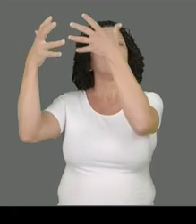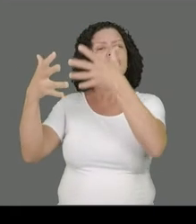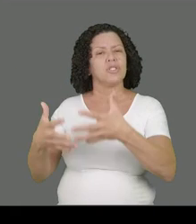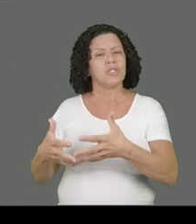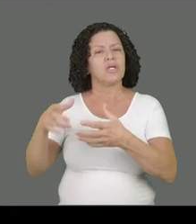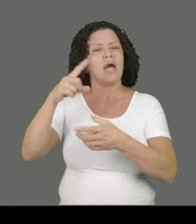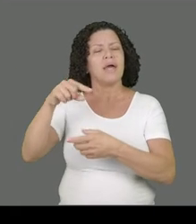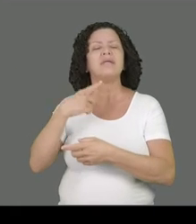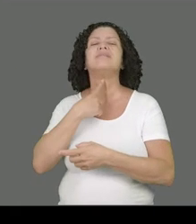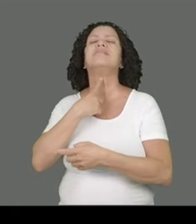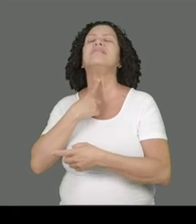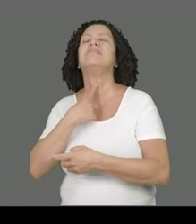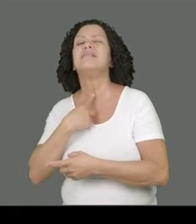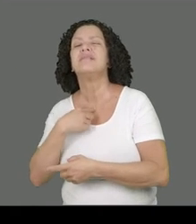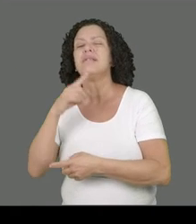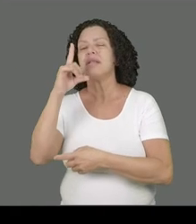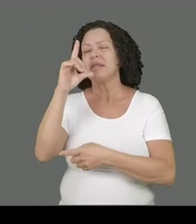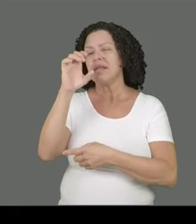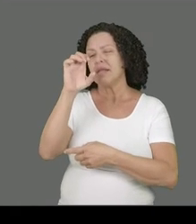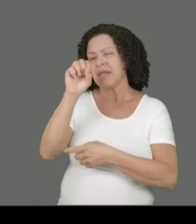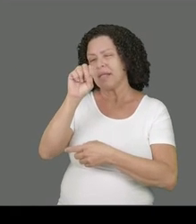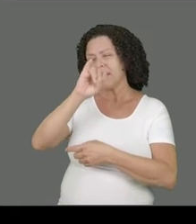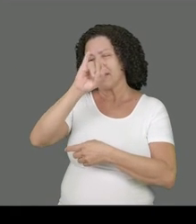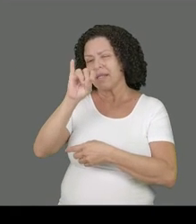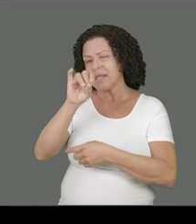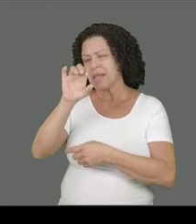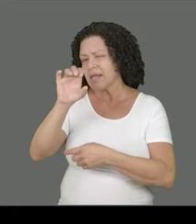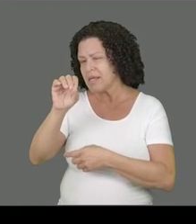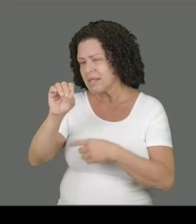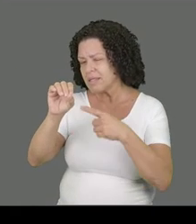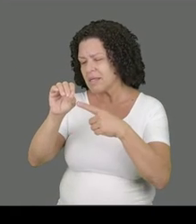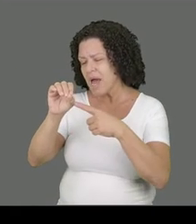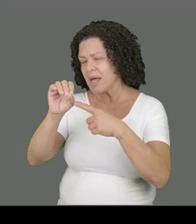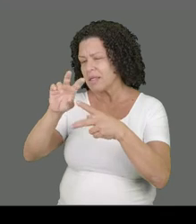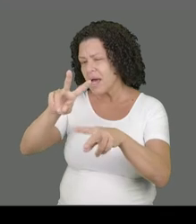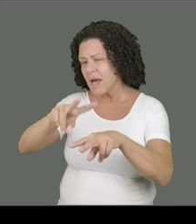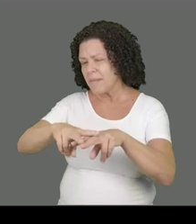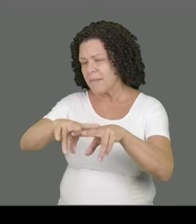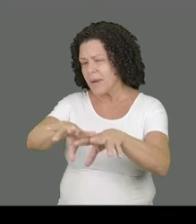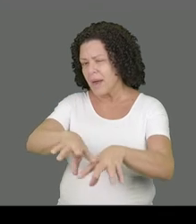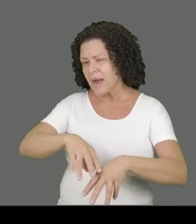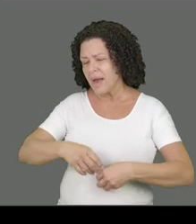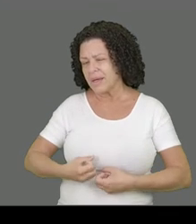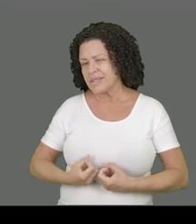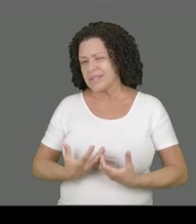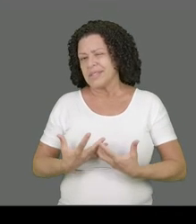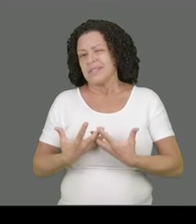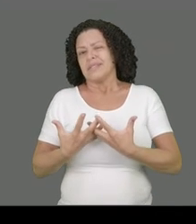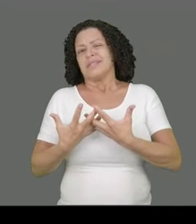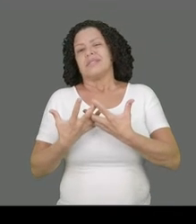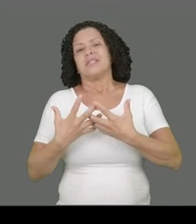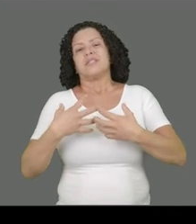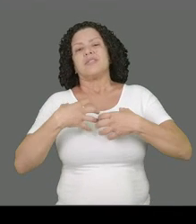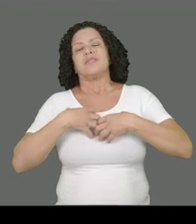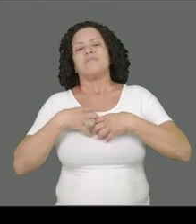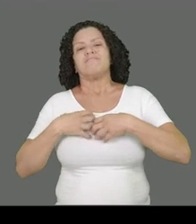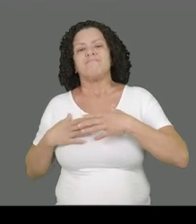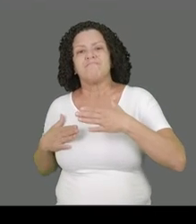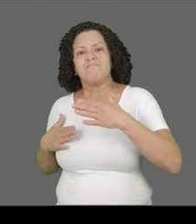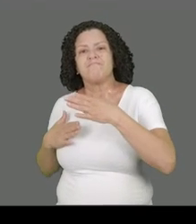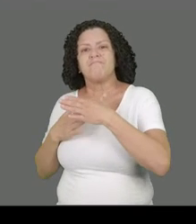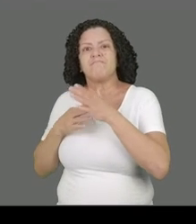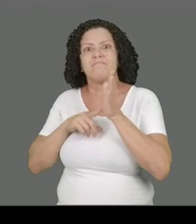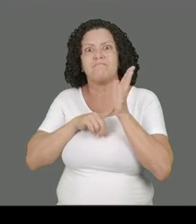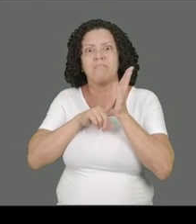Eles explicam para a gente que esse desejo, isso que está dentro de nós, enraizado dentro de nós, é que